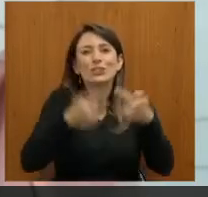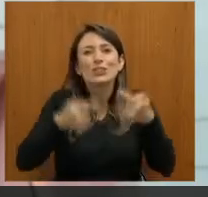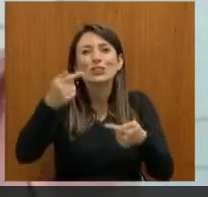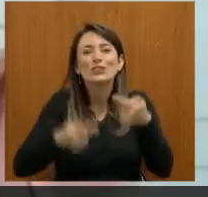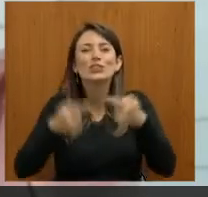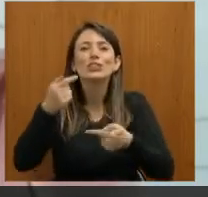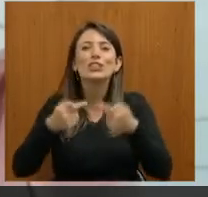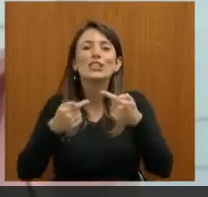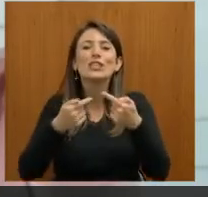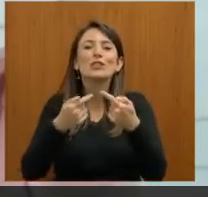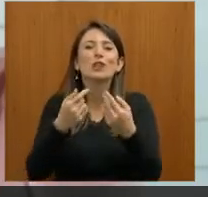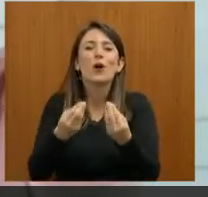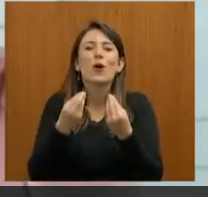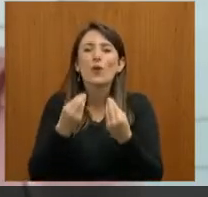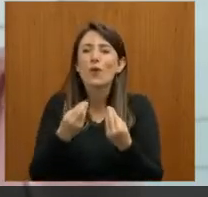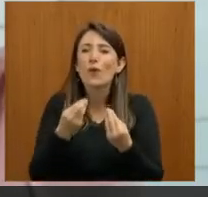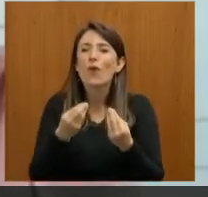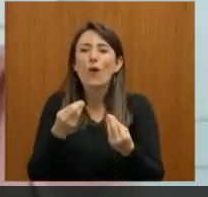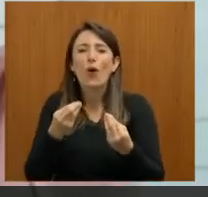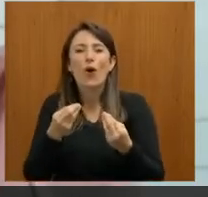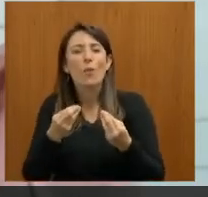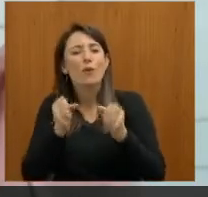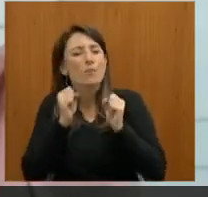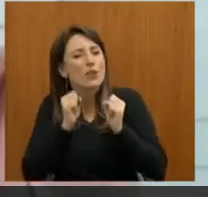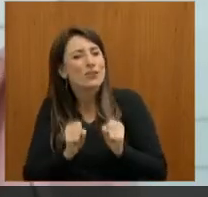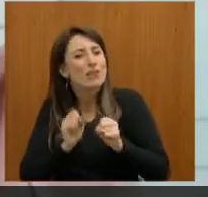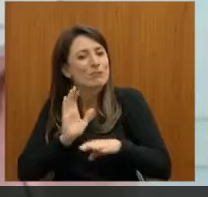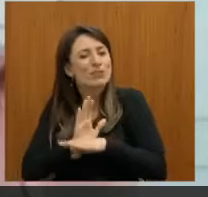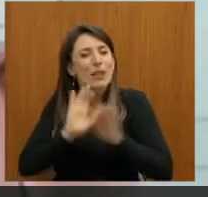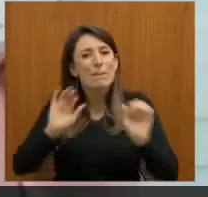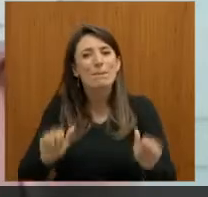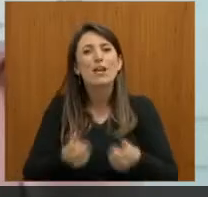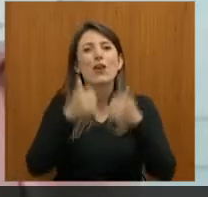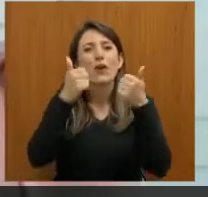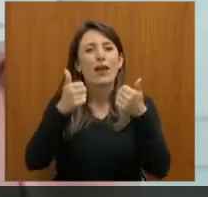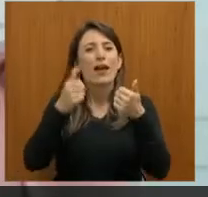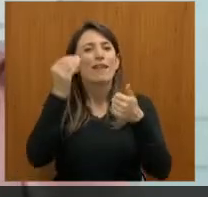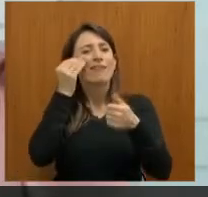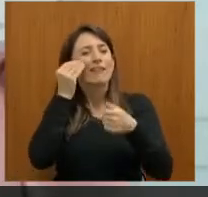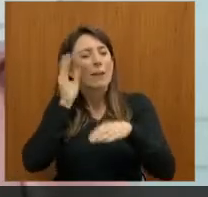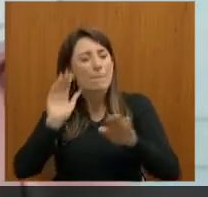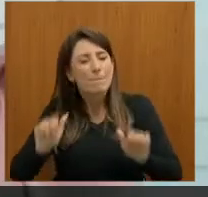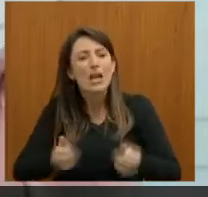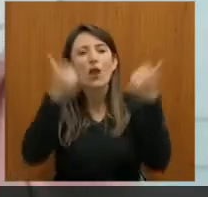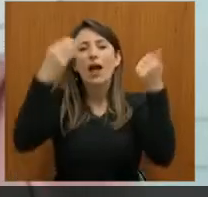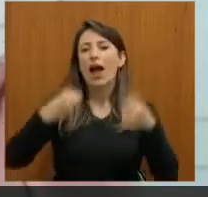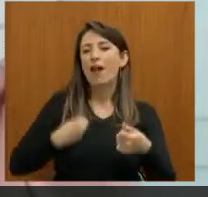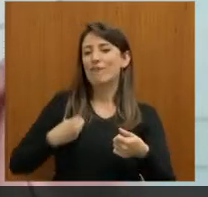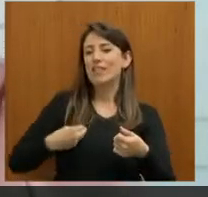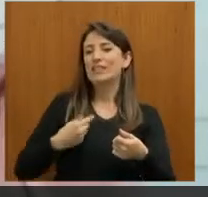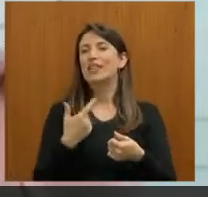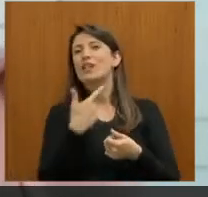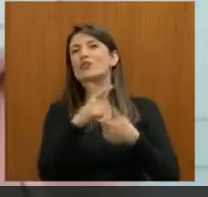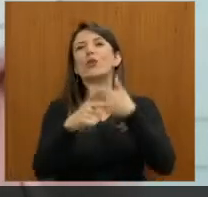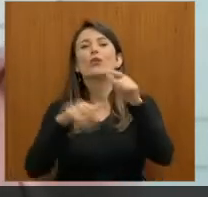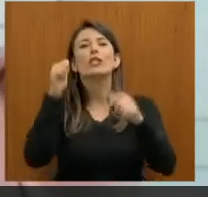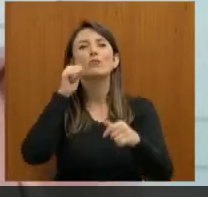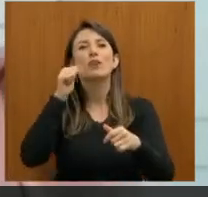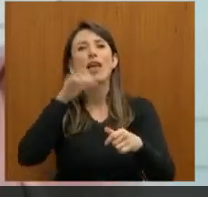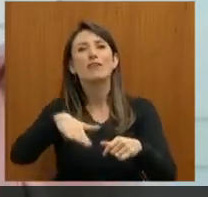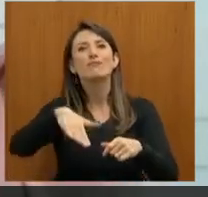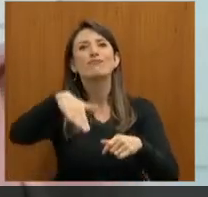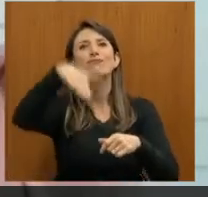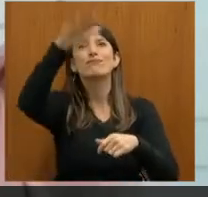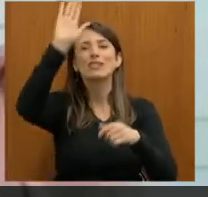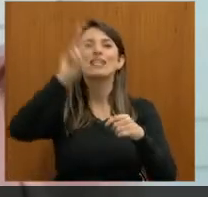sobre como podemos melhorar para todas as mulheres que chegam para os outros homens que chegam